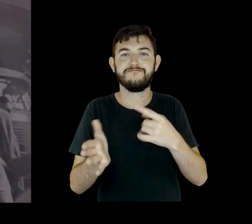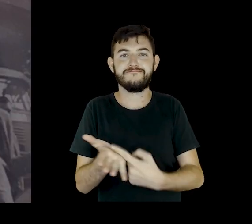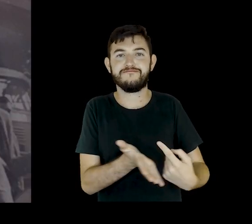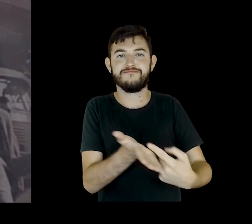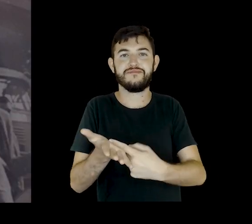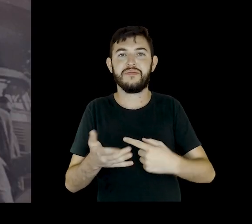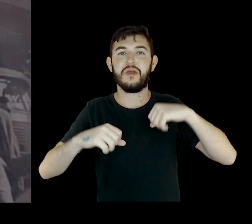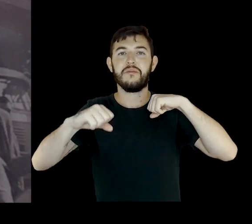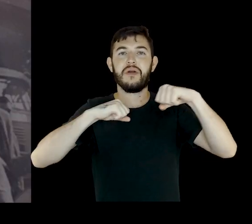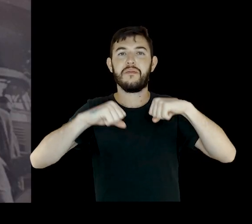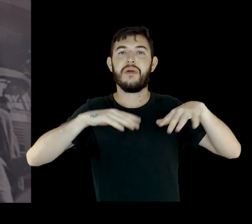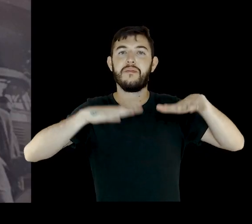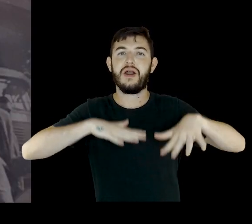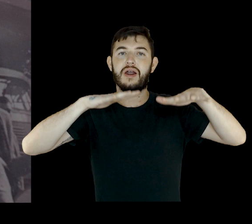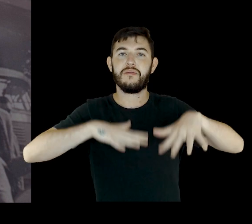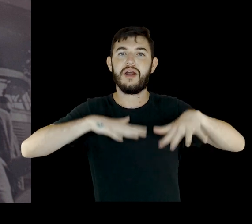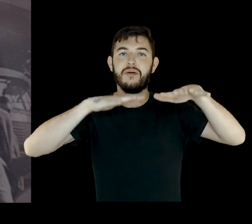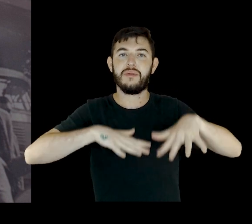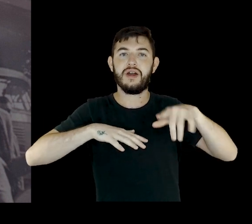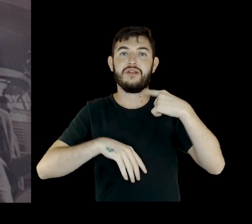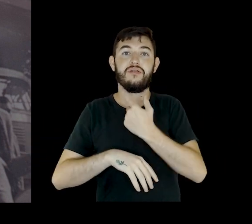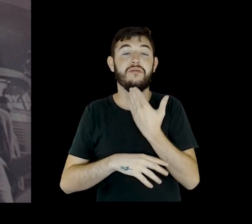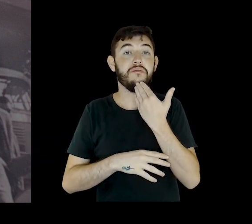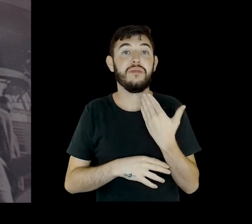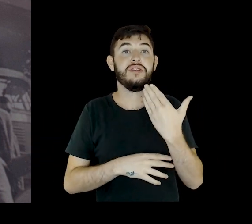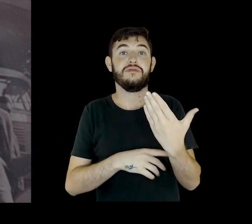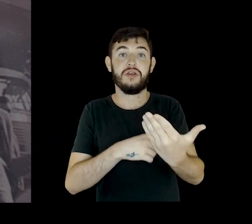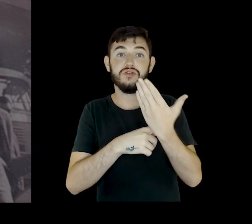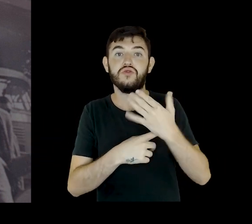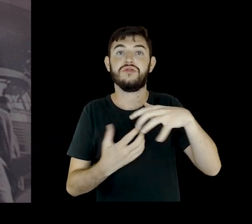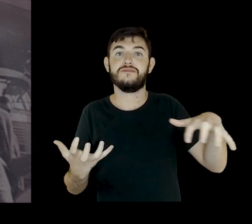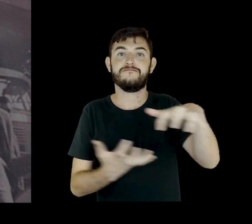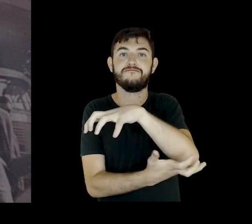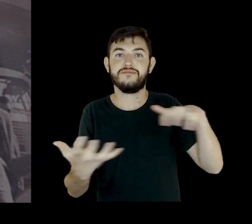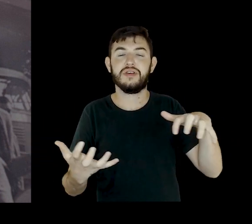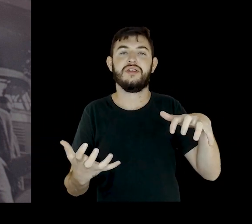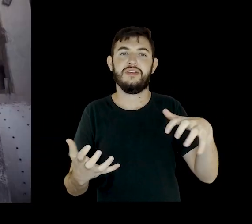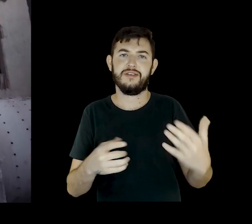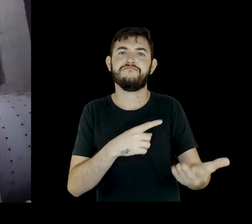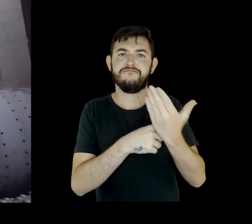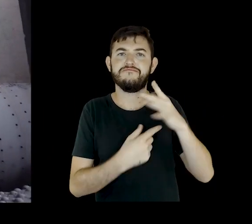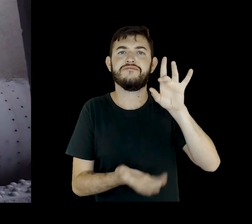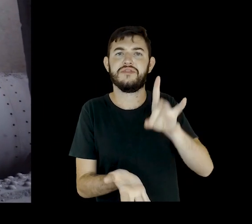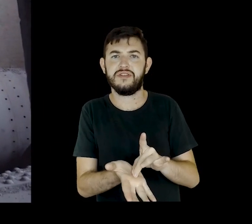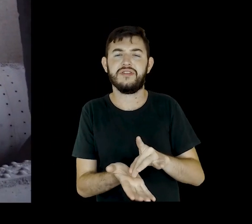que teve muita passeata, né? Pedia ajuda para manter a greve, sempre tinha muita ajuda,